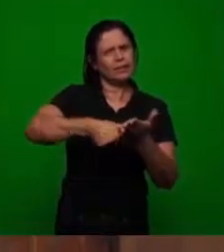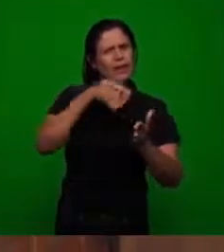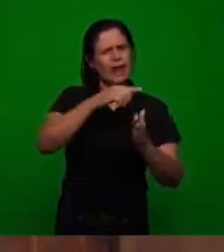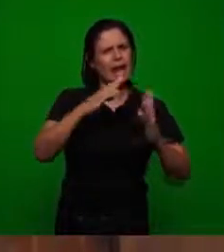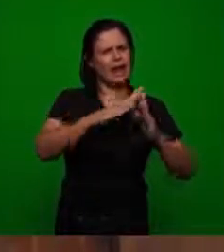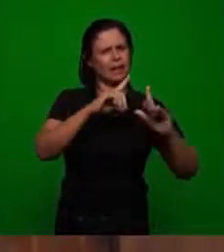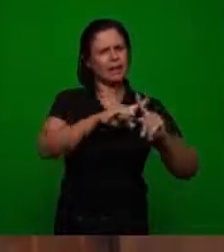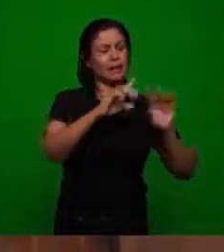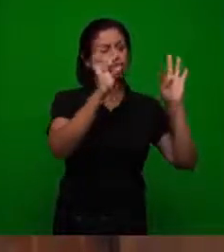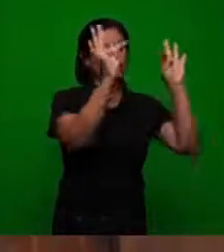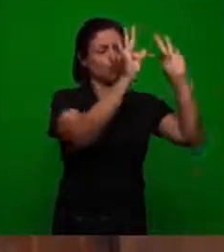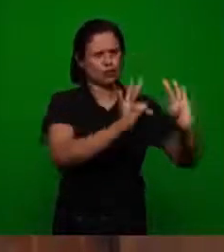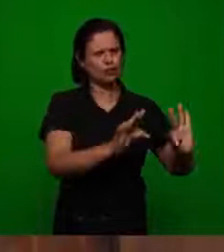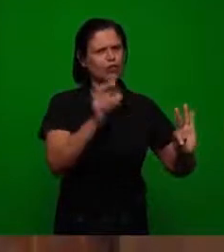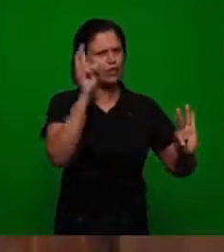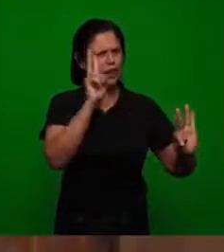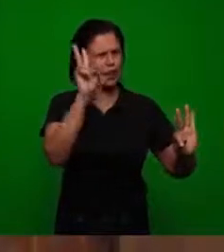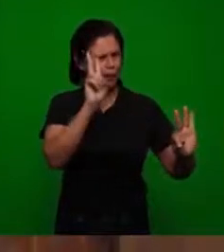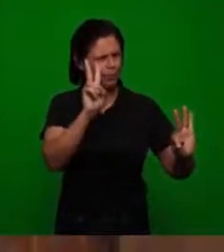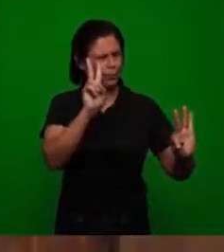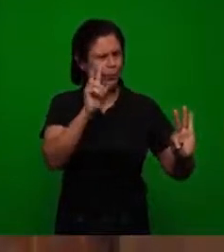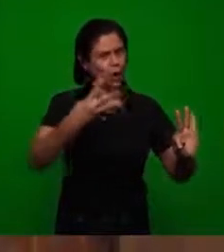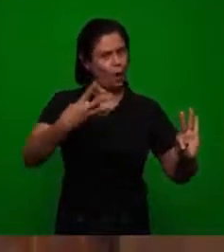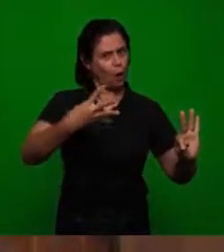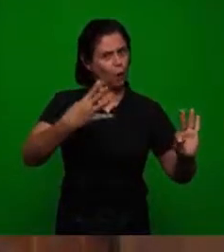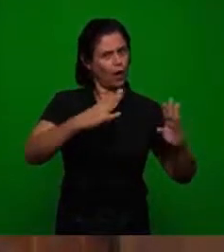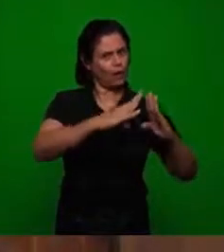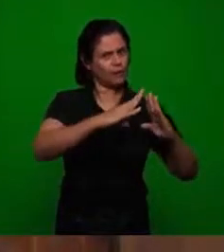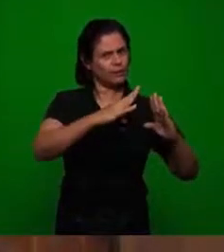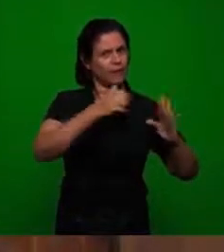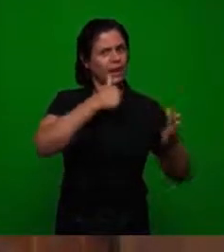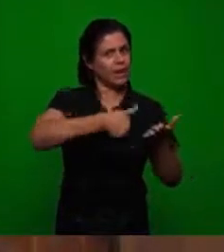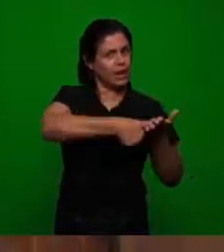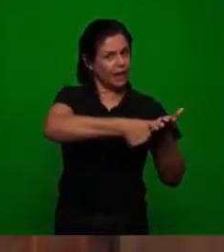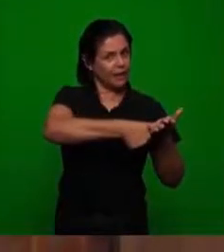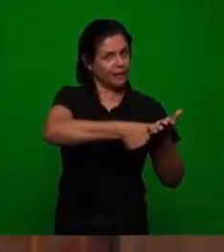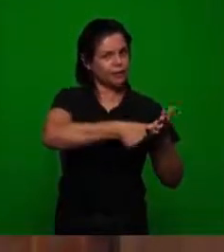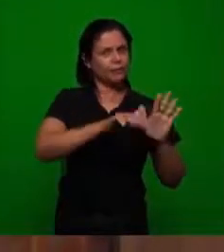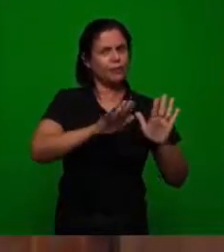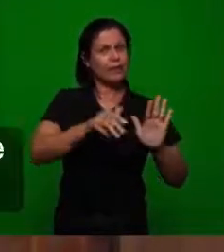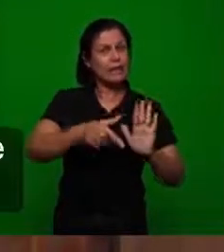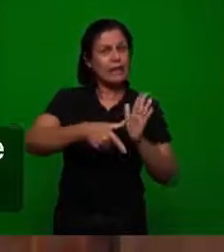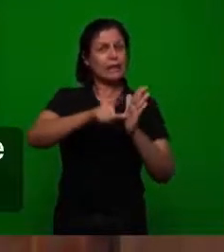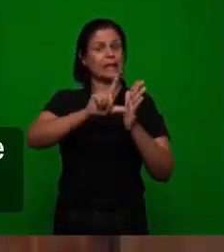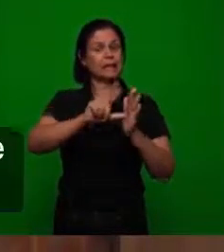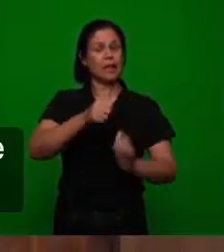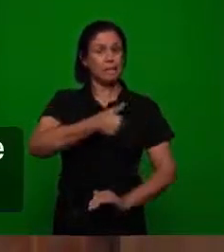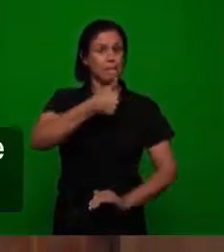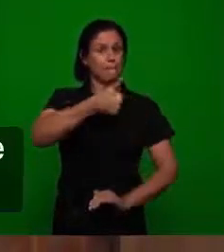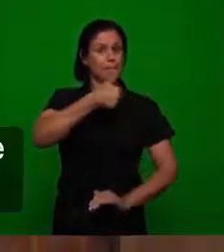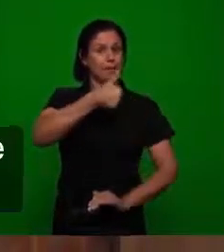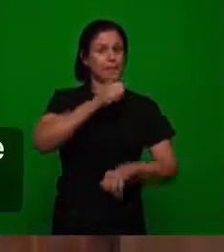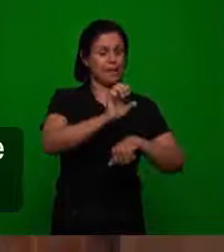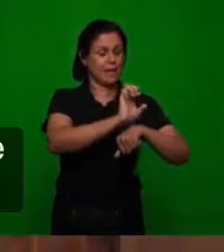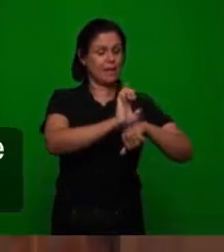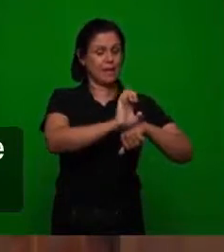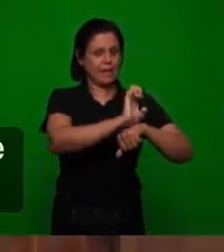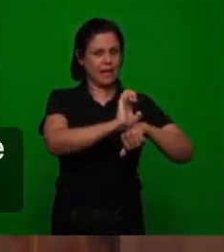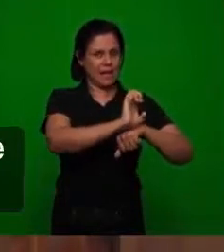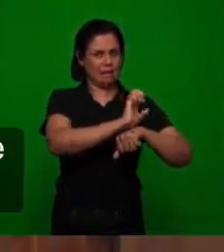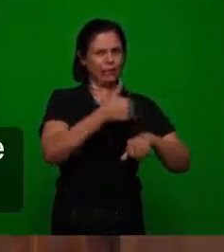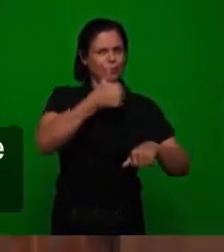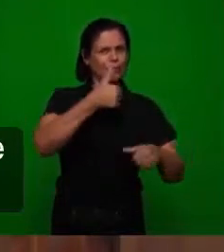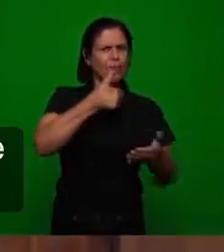Tiatira. Só recordando, em Éfeso, a operação do Pai, a